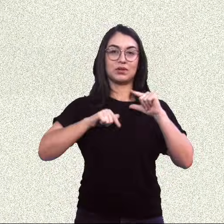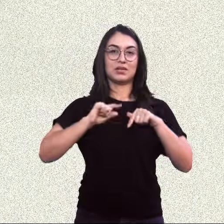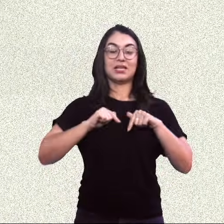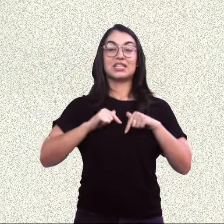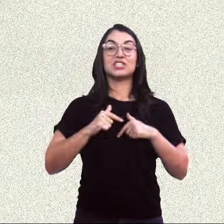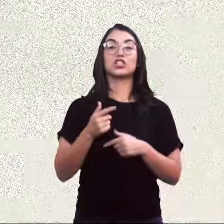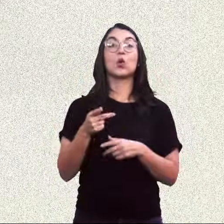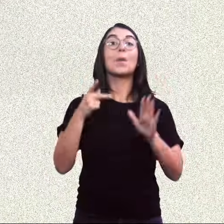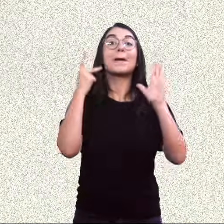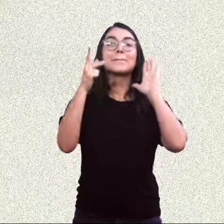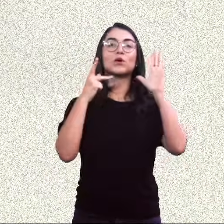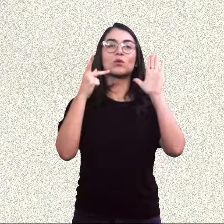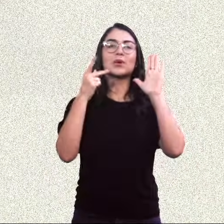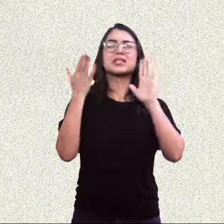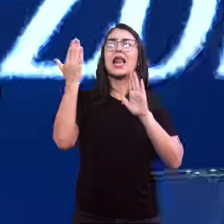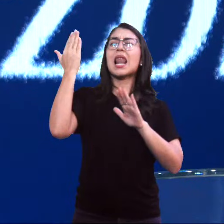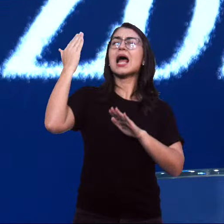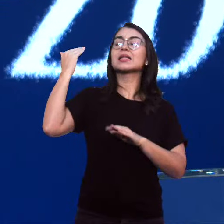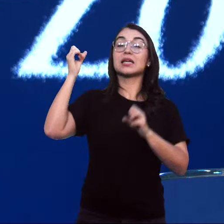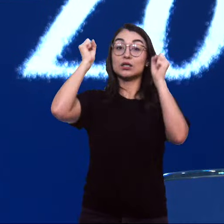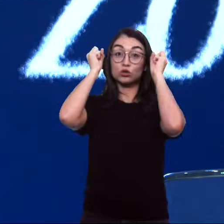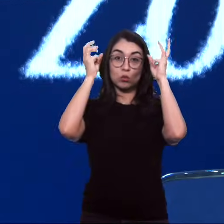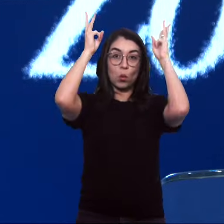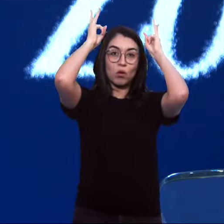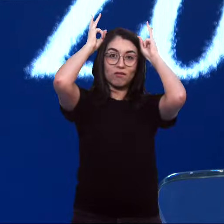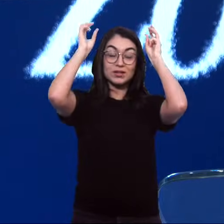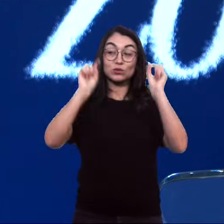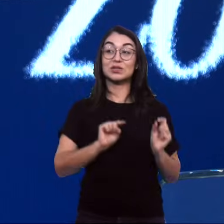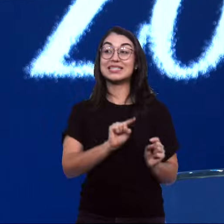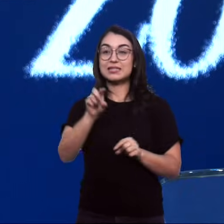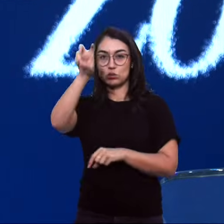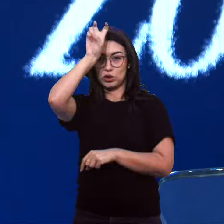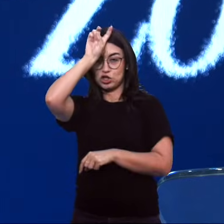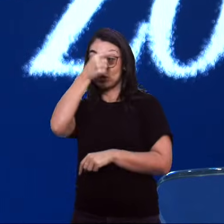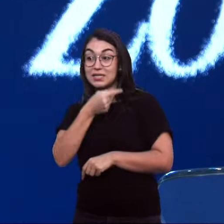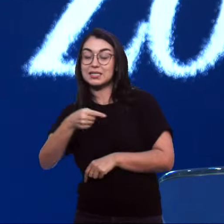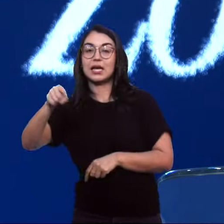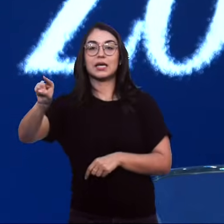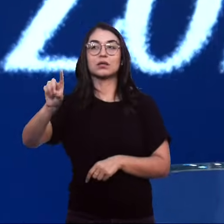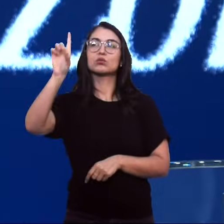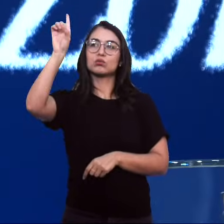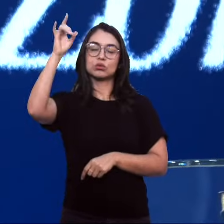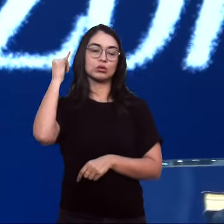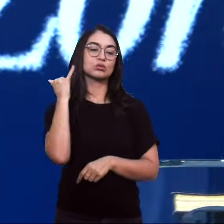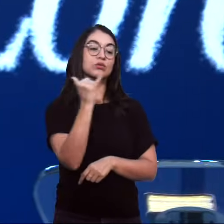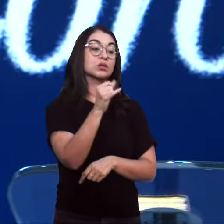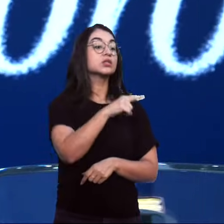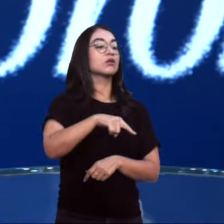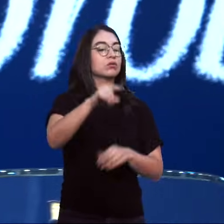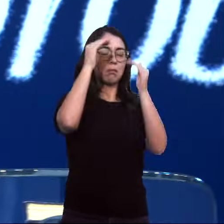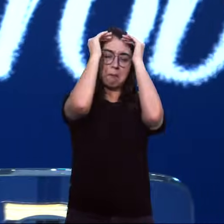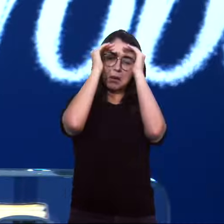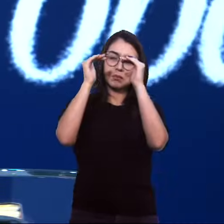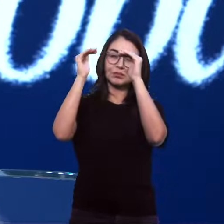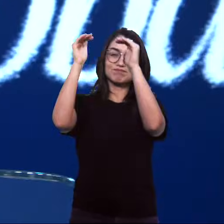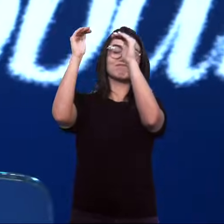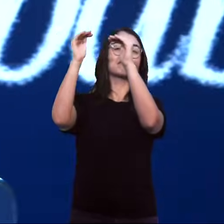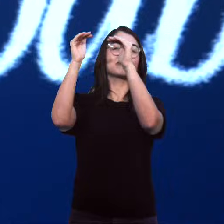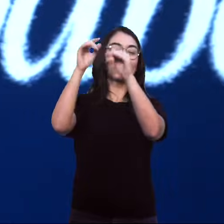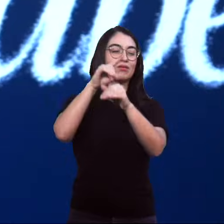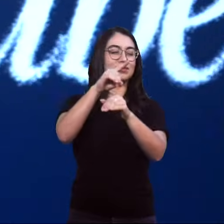com Moisés, quando ele saiu do Egito. Deus disse para eles: se vocês me obedecerem, vocês